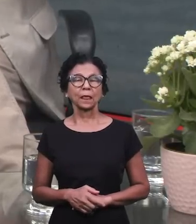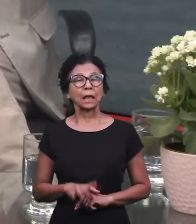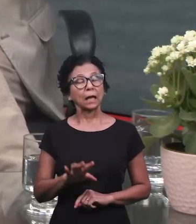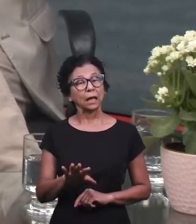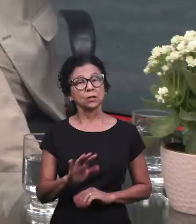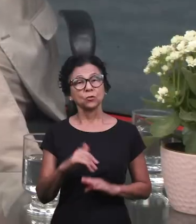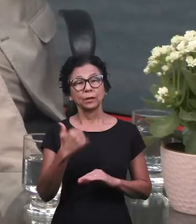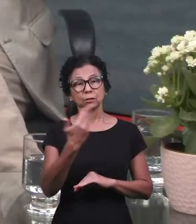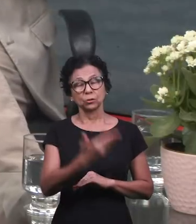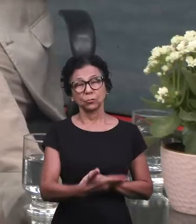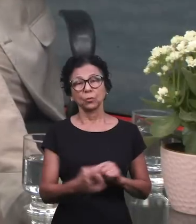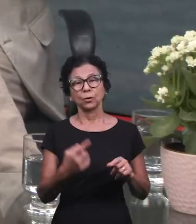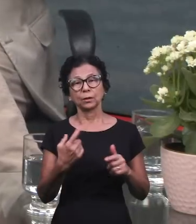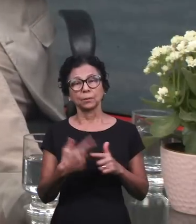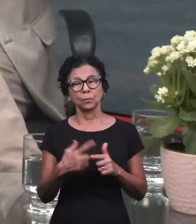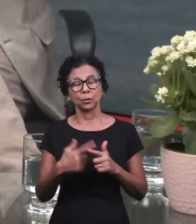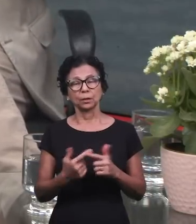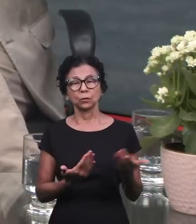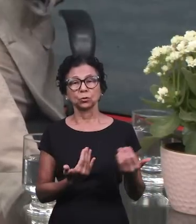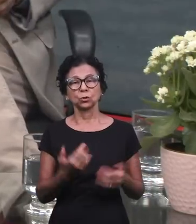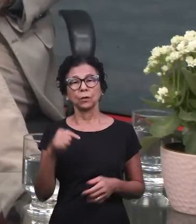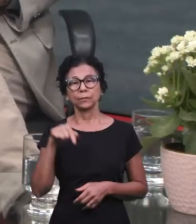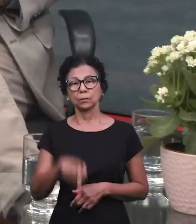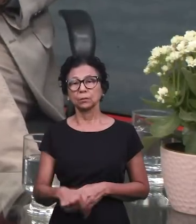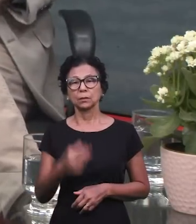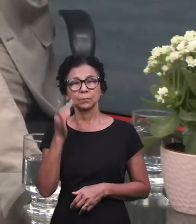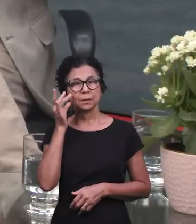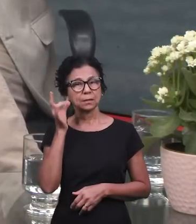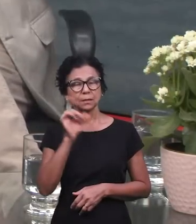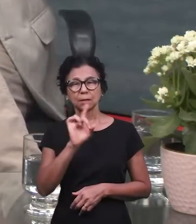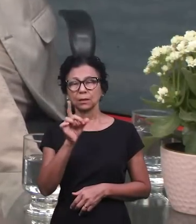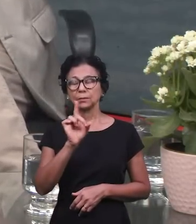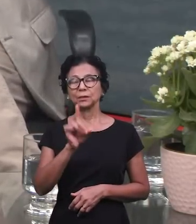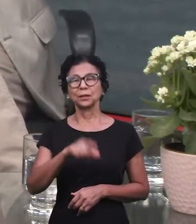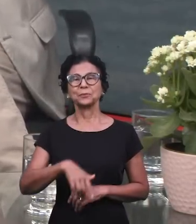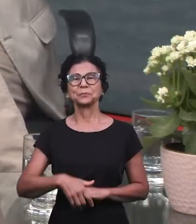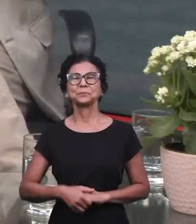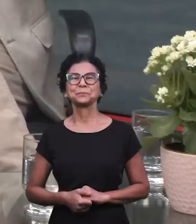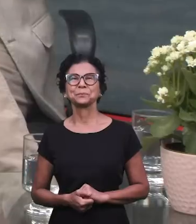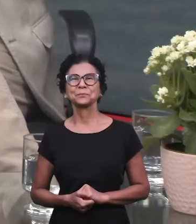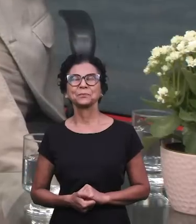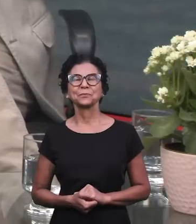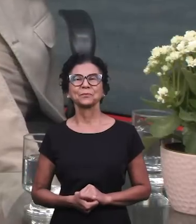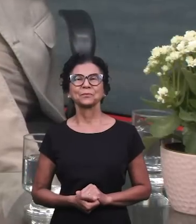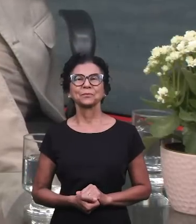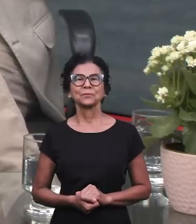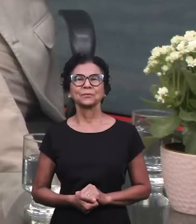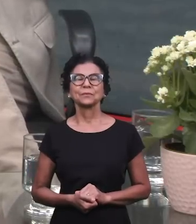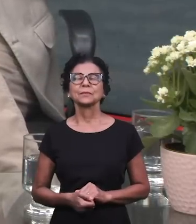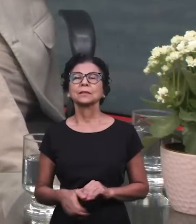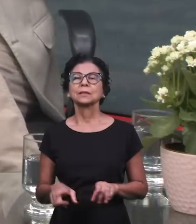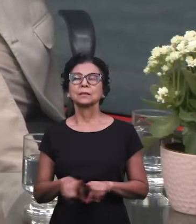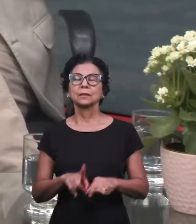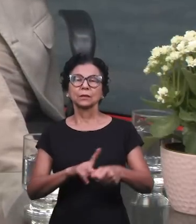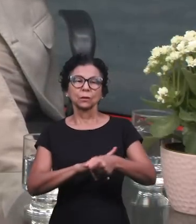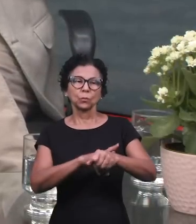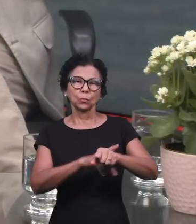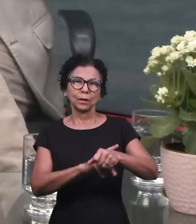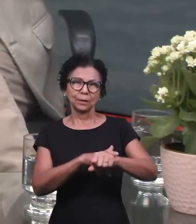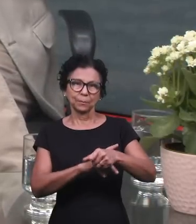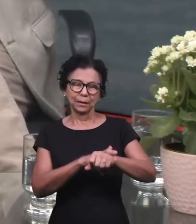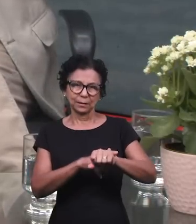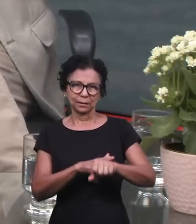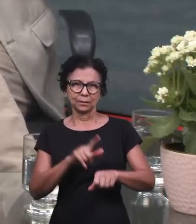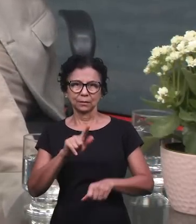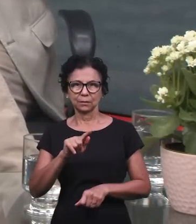não está aqui no estúdio agora, na gravação do programa, a gente todo junto aqui, e a participação também vai vir de Guarapari, sendo